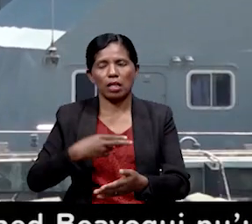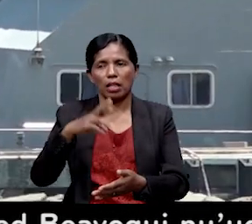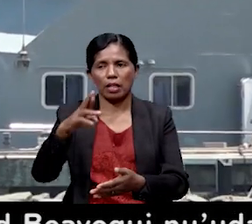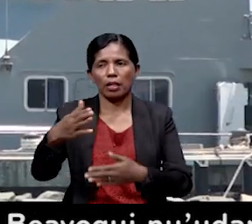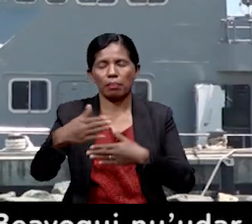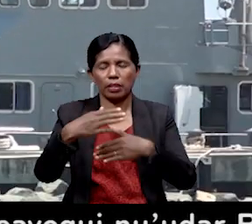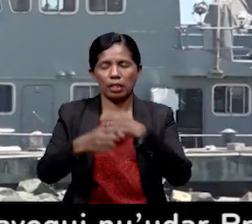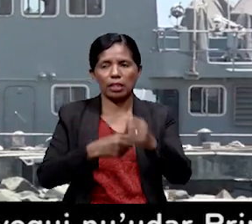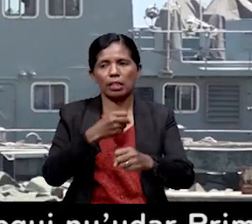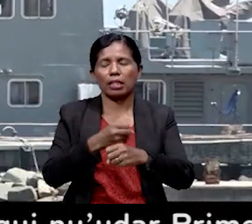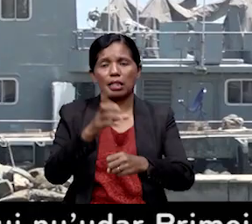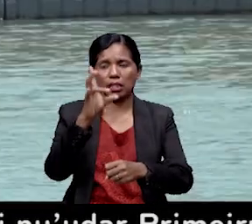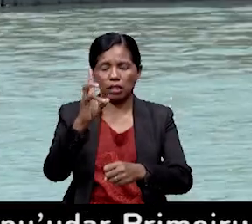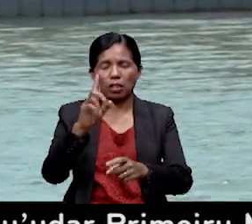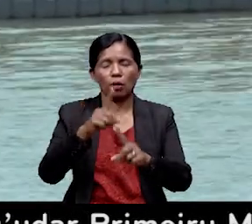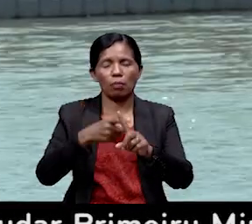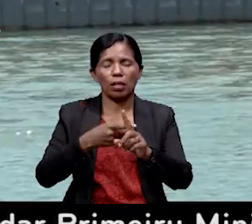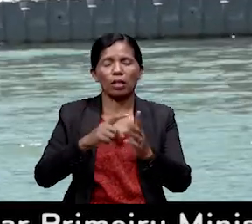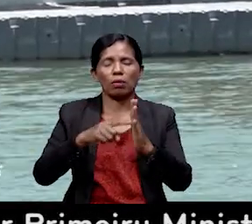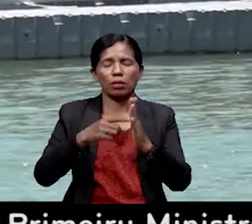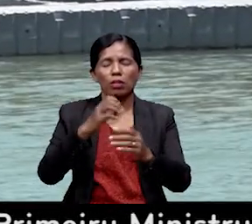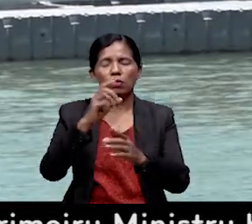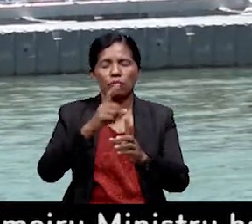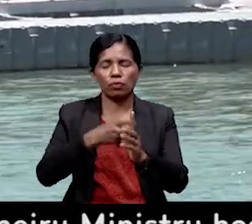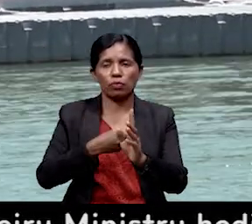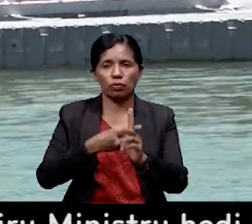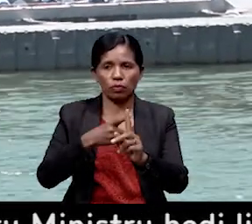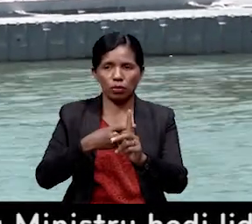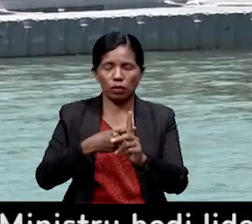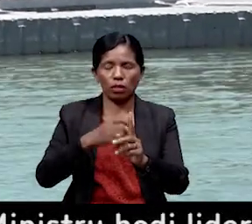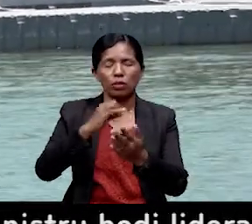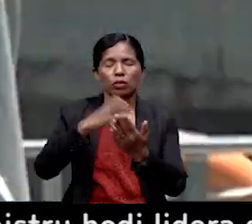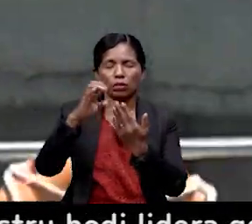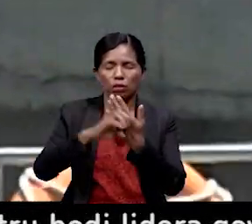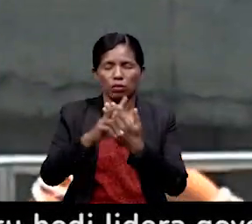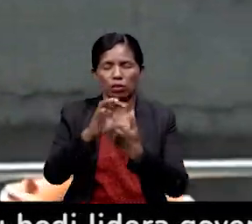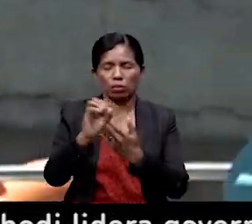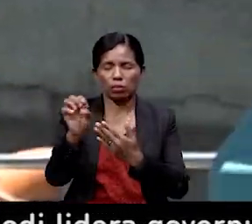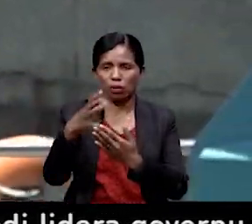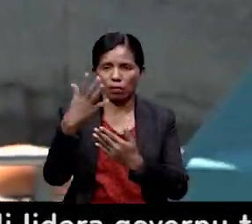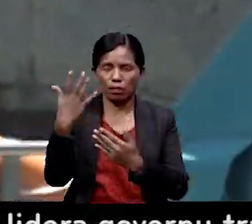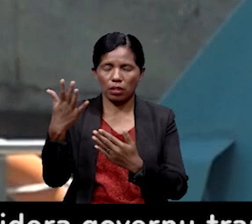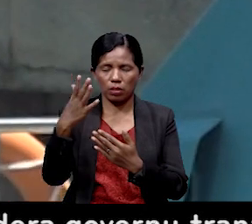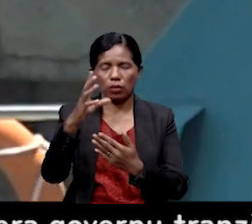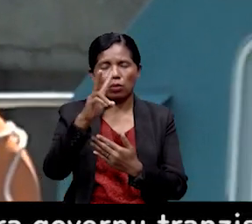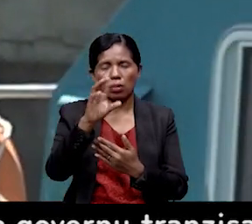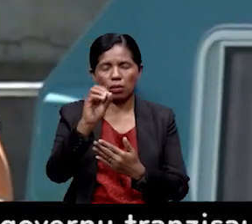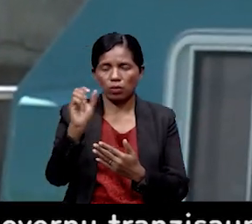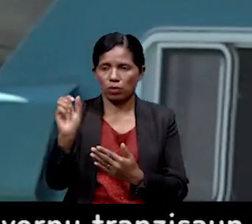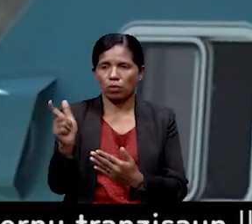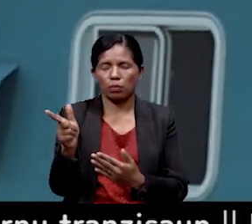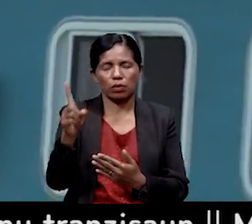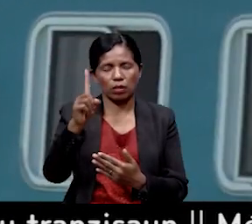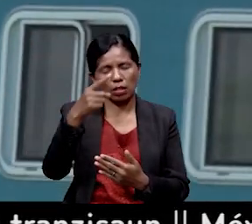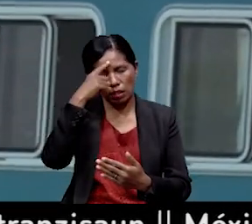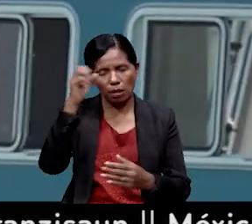besikona tinan hitu. Hahu ia fulan zunyu tinan erihun rua sanusin lima, to fulan utubru tinan erihun rua ruan lu resinida, tamba la halo